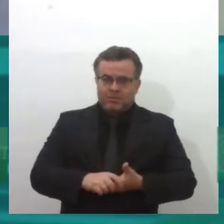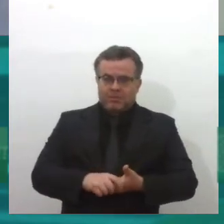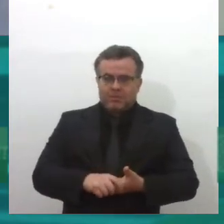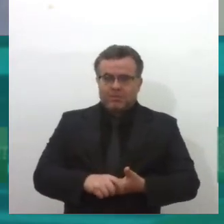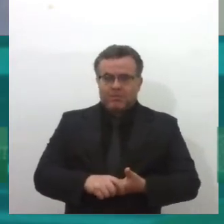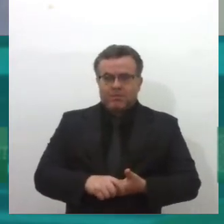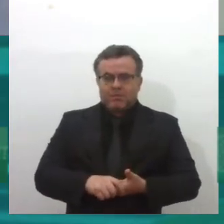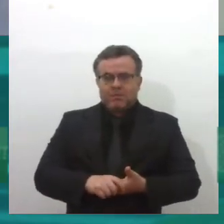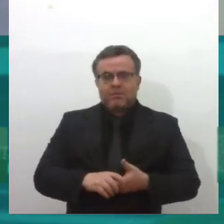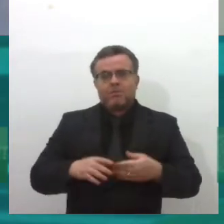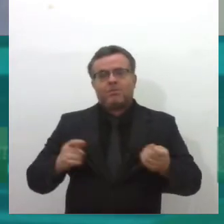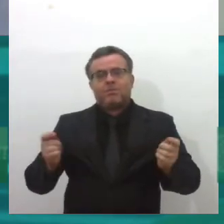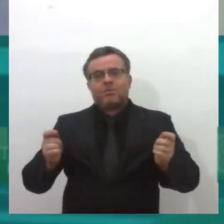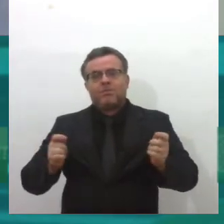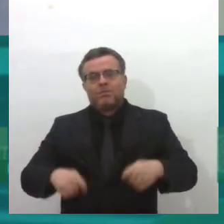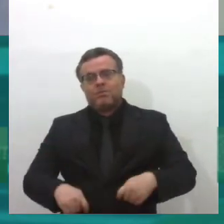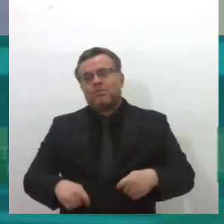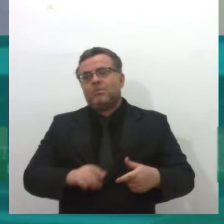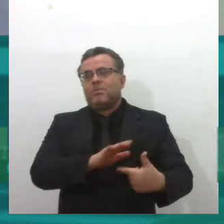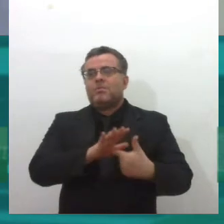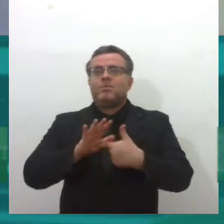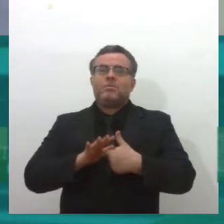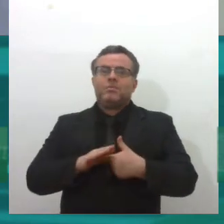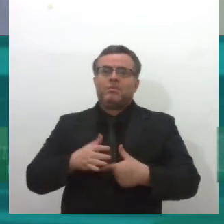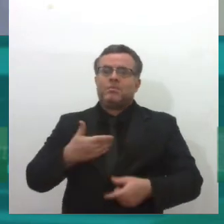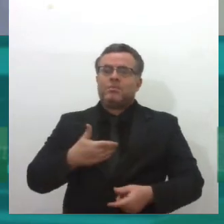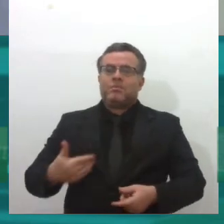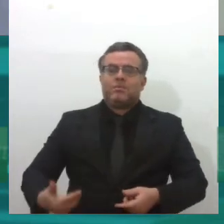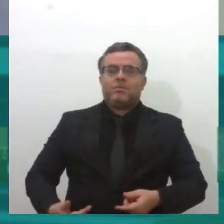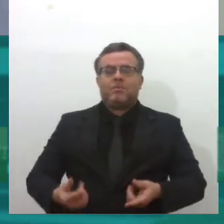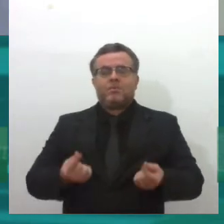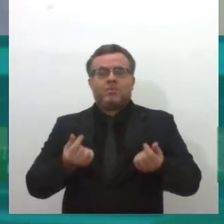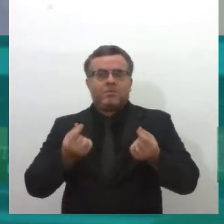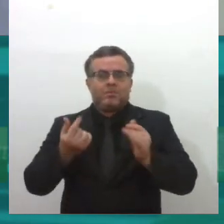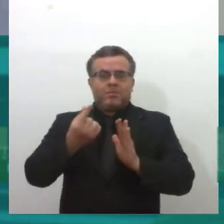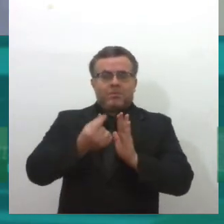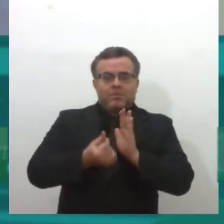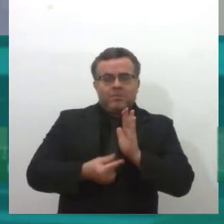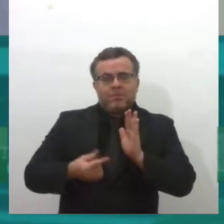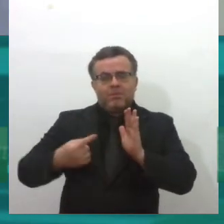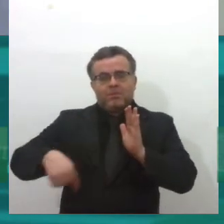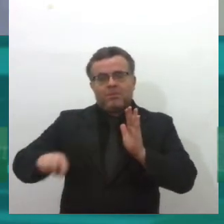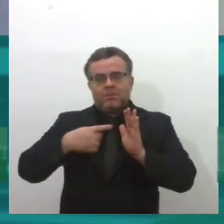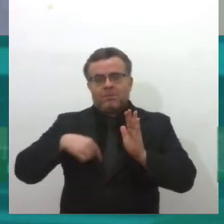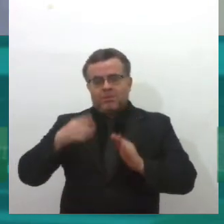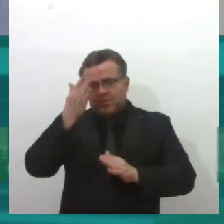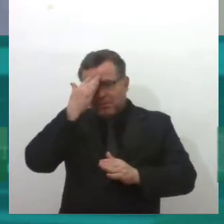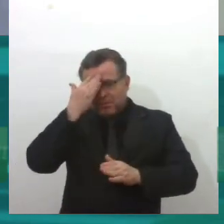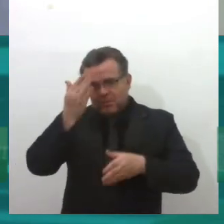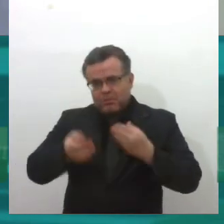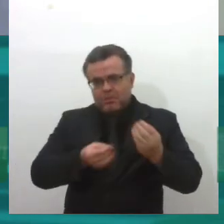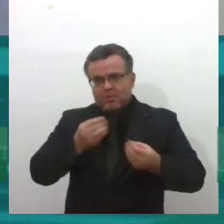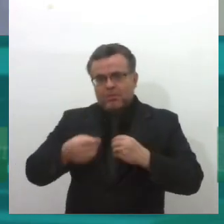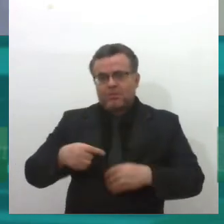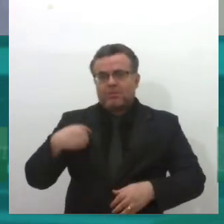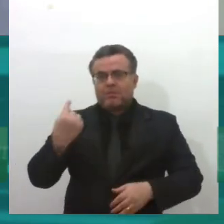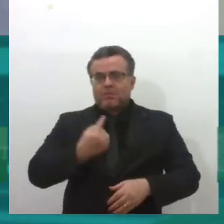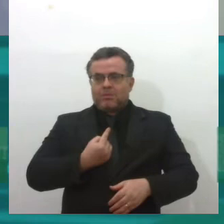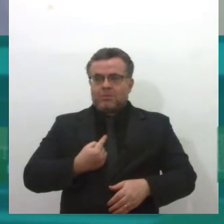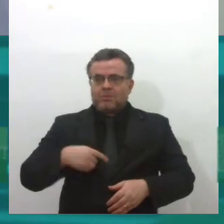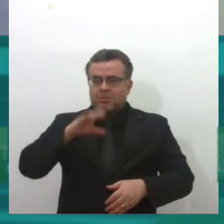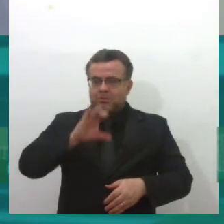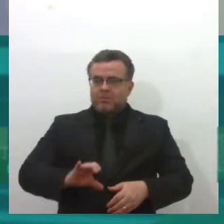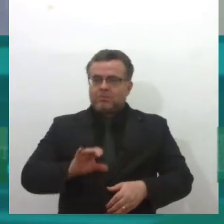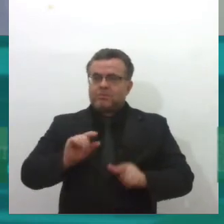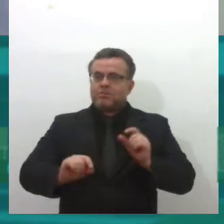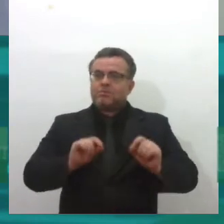dilapida um patrimônio público, esse é o dinheiro, orçamento nosso também, de todos os cidadãos. Então, você